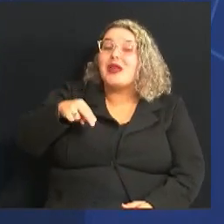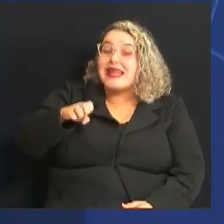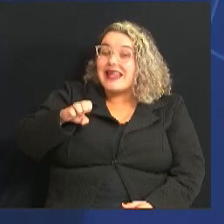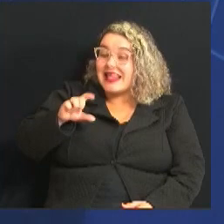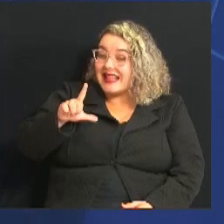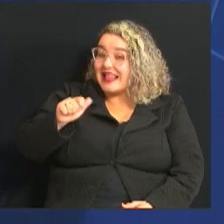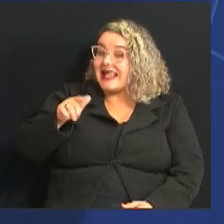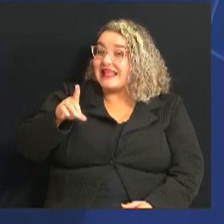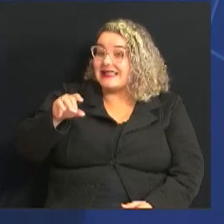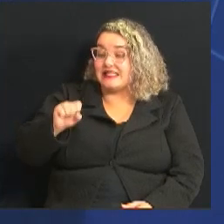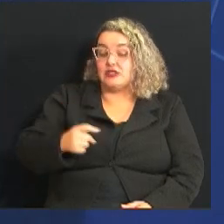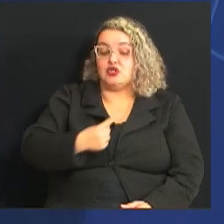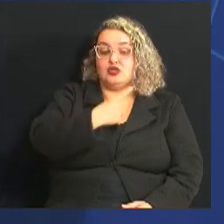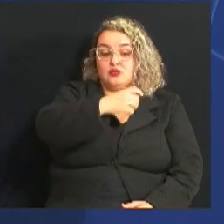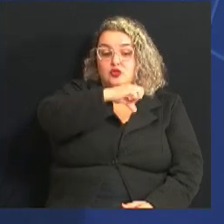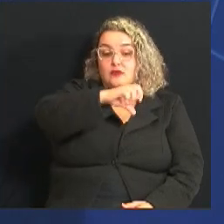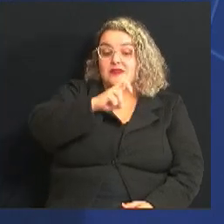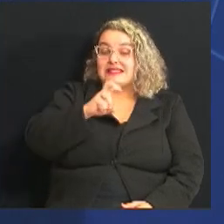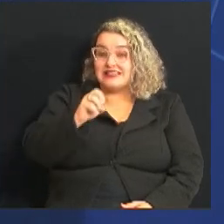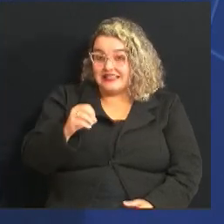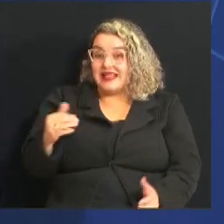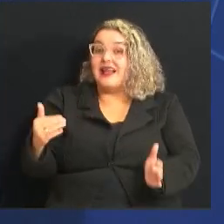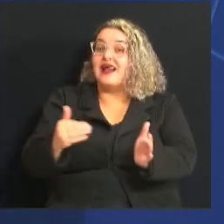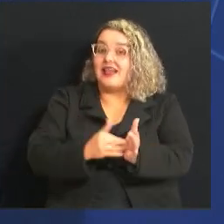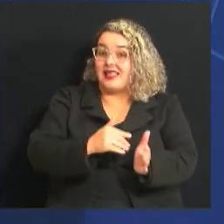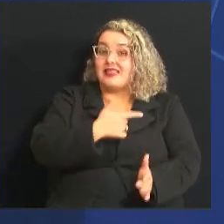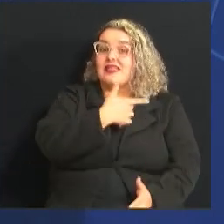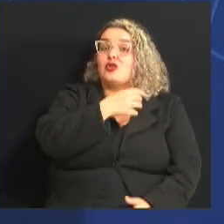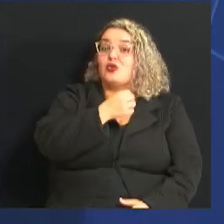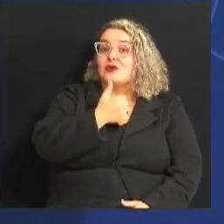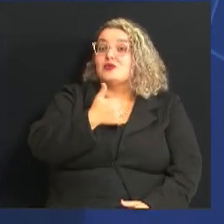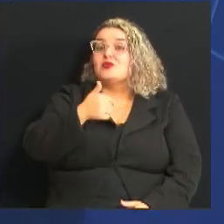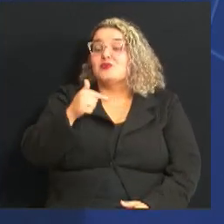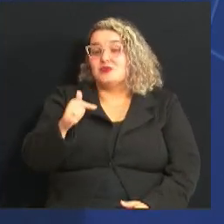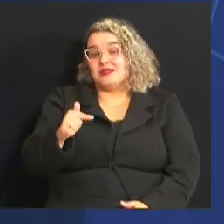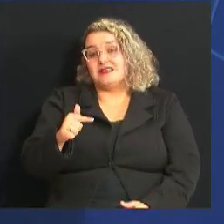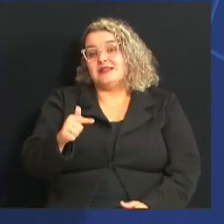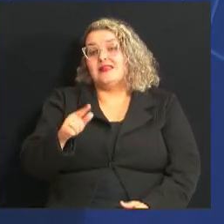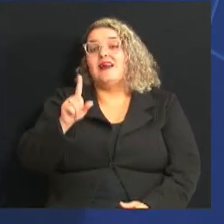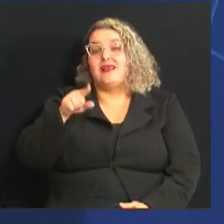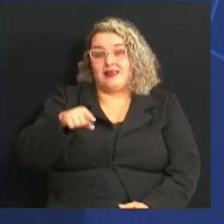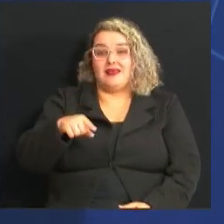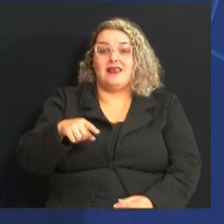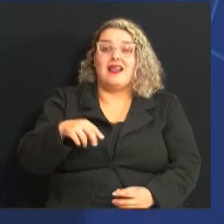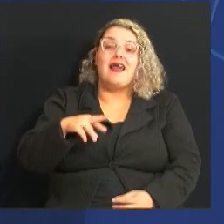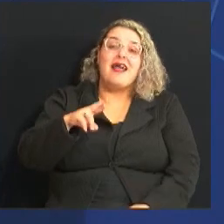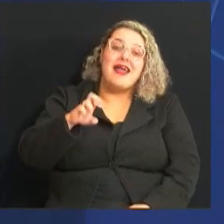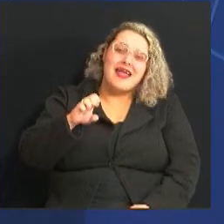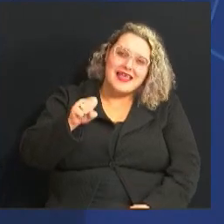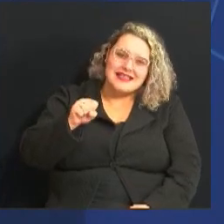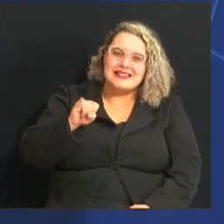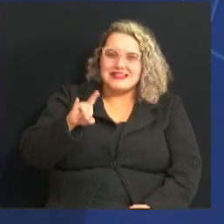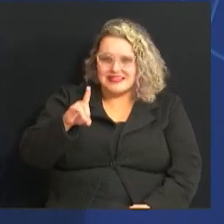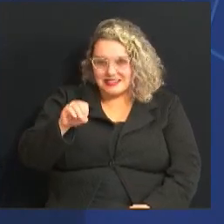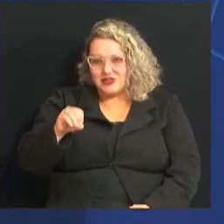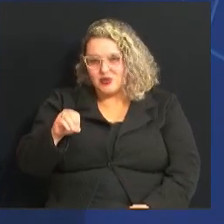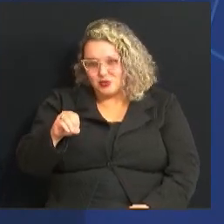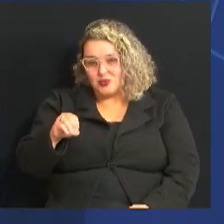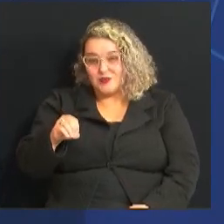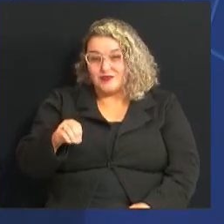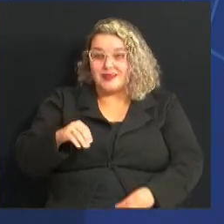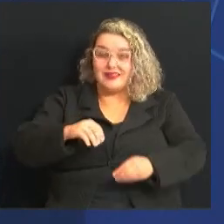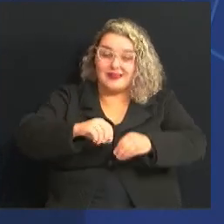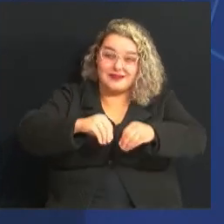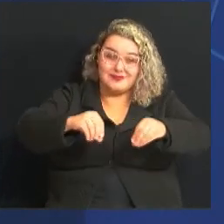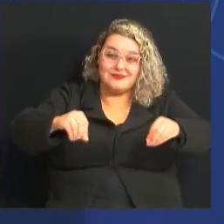de 1950 a 2017 se tornaram resíduos plásticos que acabaram em aterros